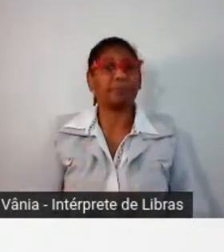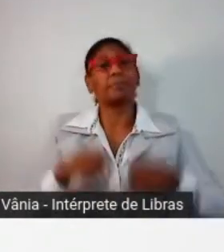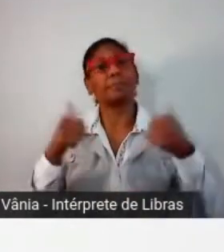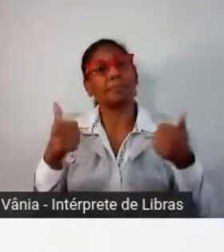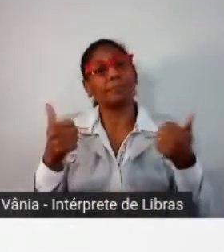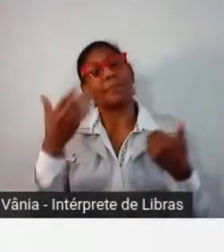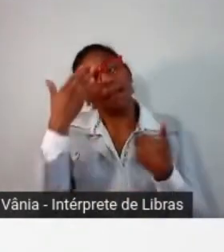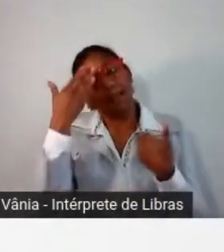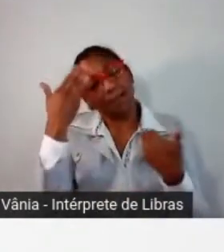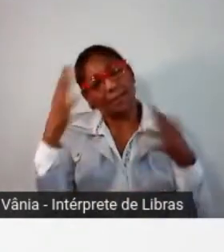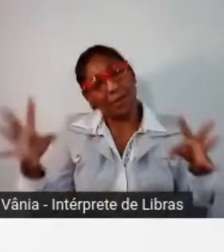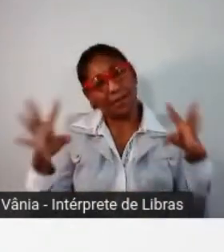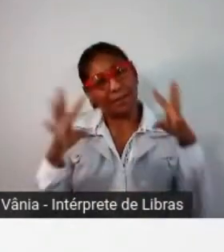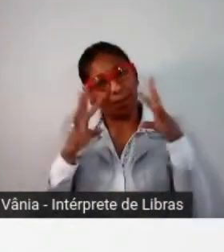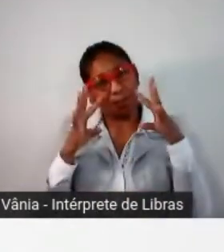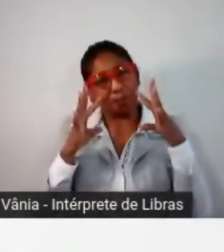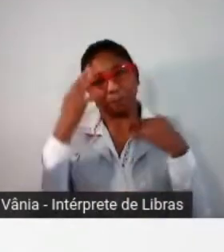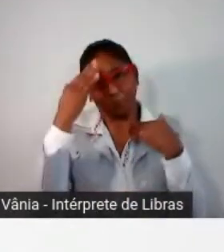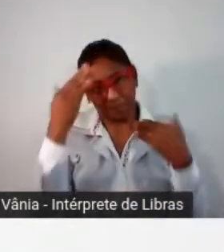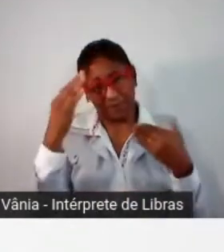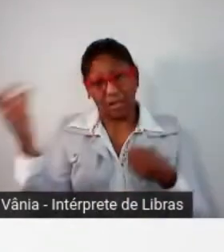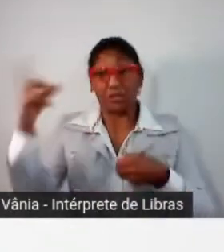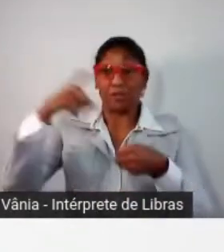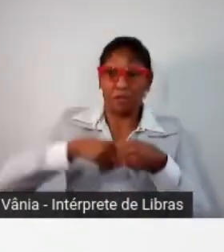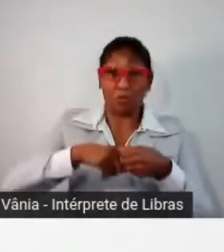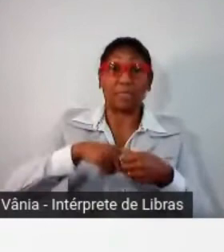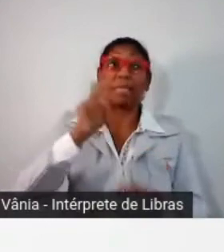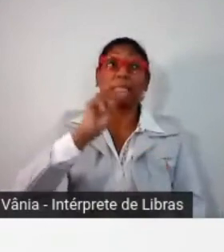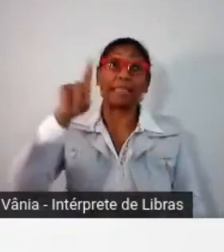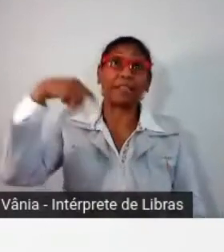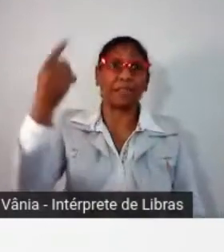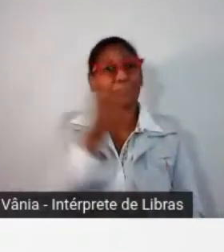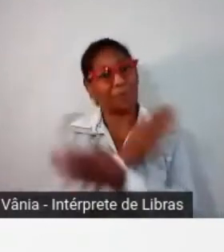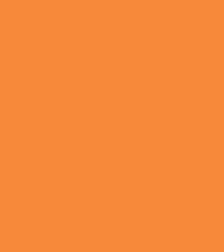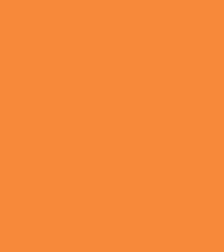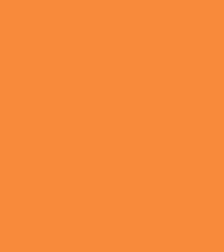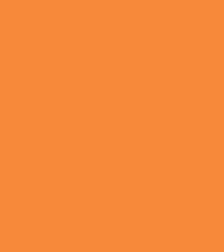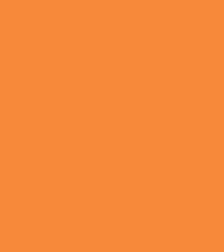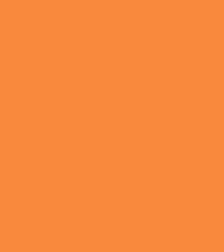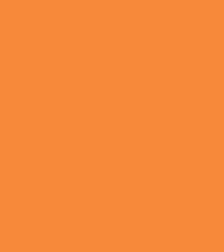agradeço a atenção de vocês e a gente volta na próxima quinta-feira. Um abraço, tchau, tchau.